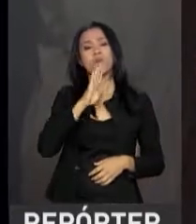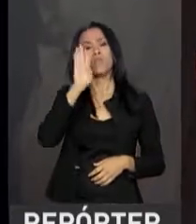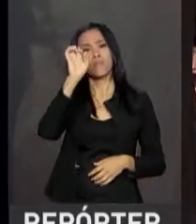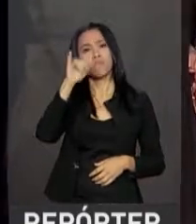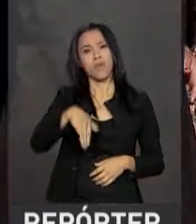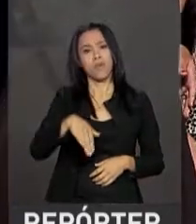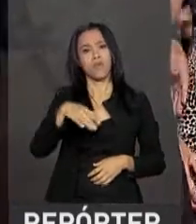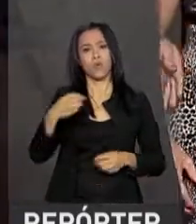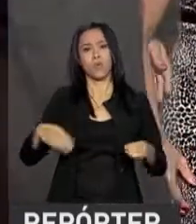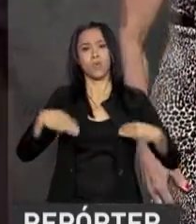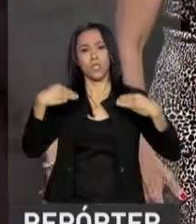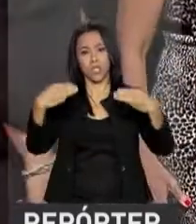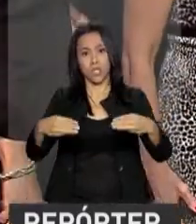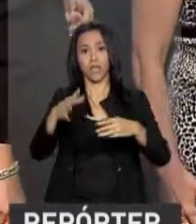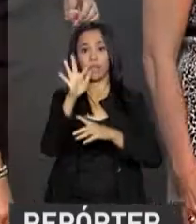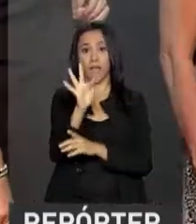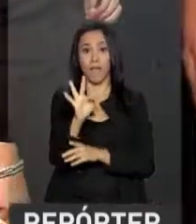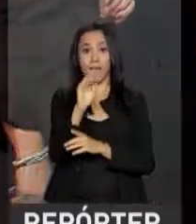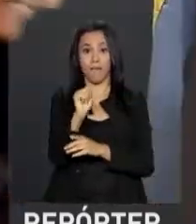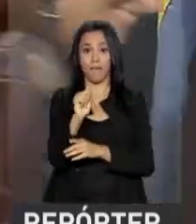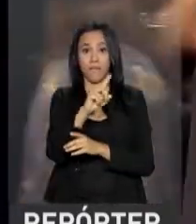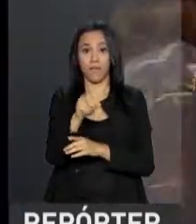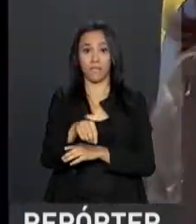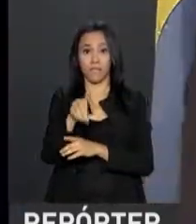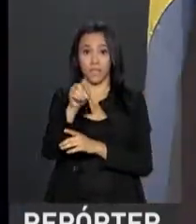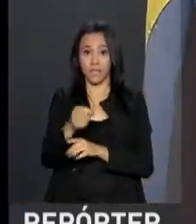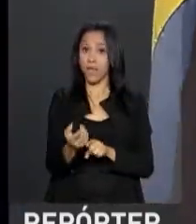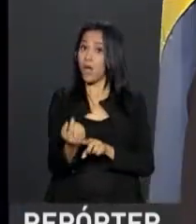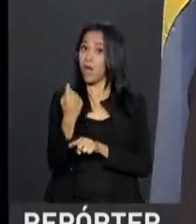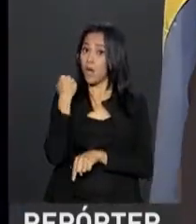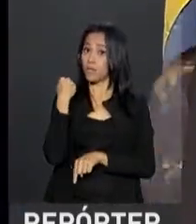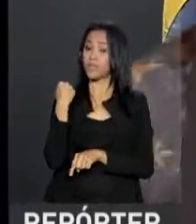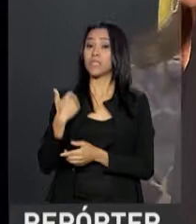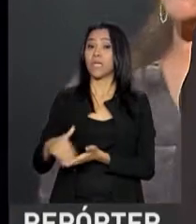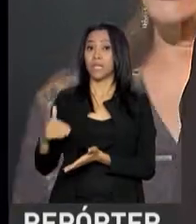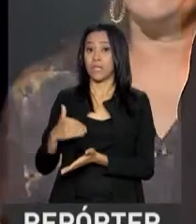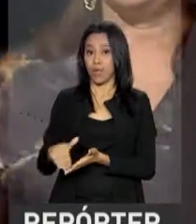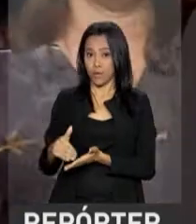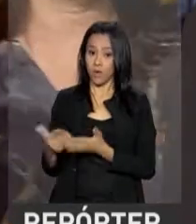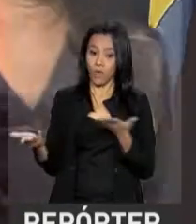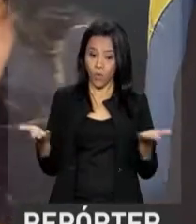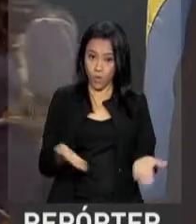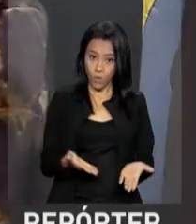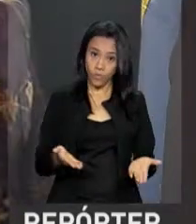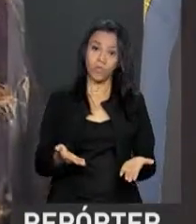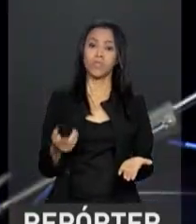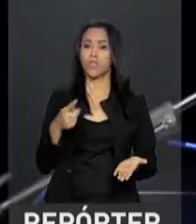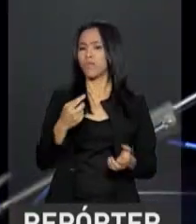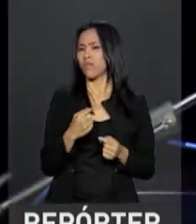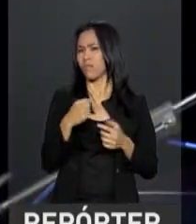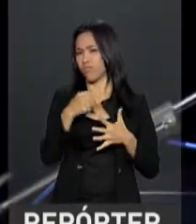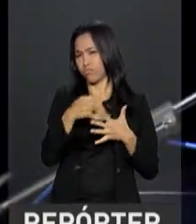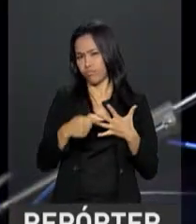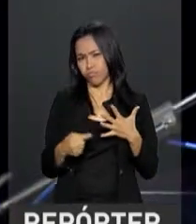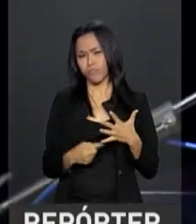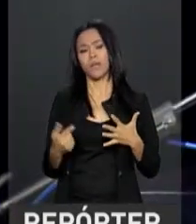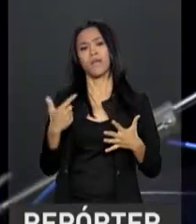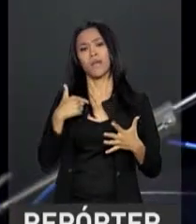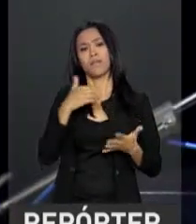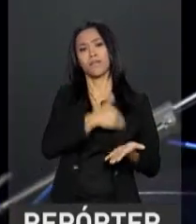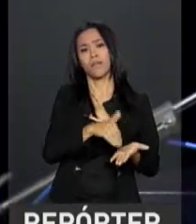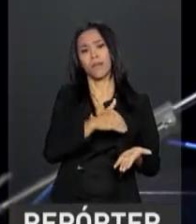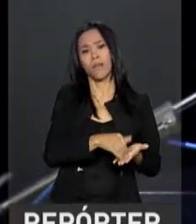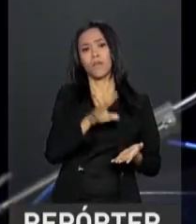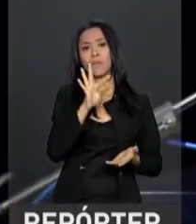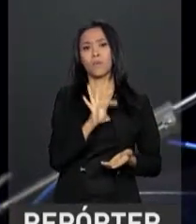onde até agora era secretário executivo entre os vários cargos que ocupou na área econômica estão a de secretário do tesouro